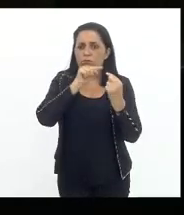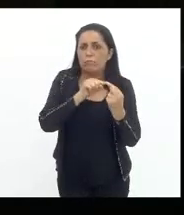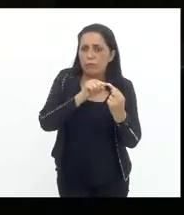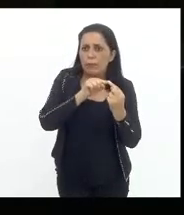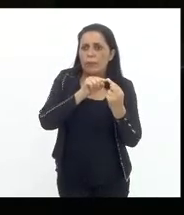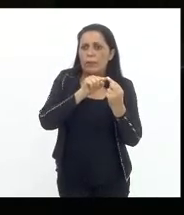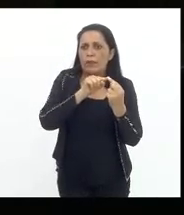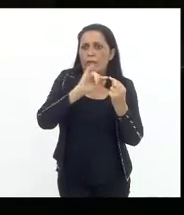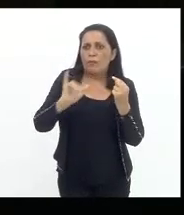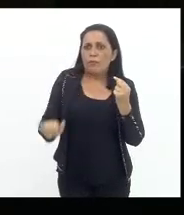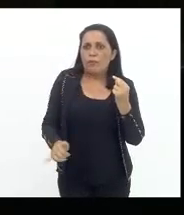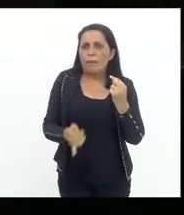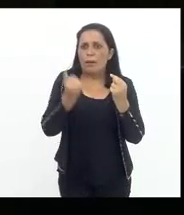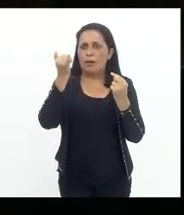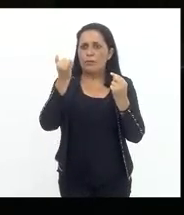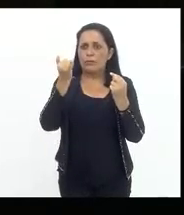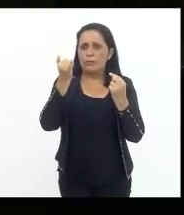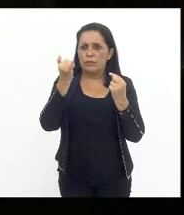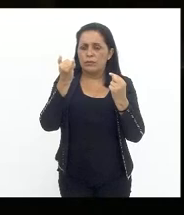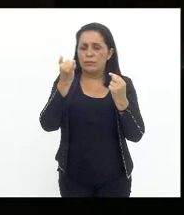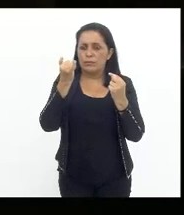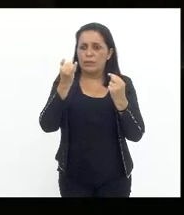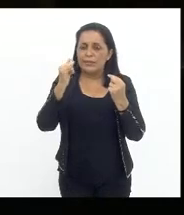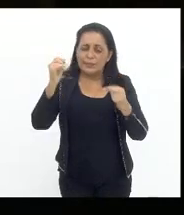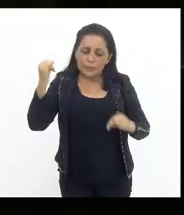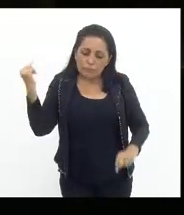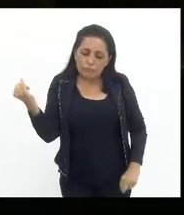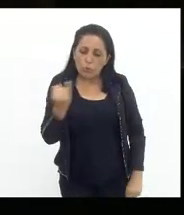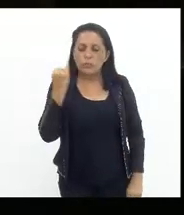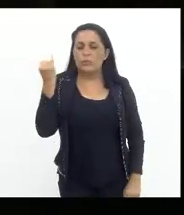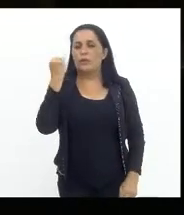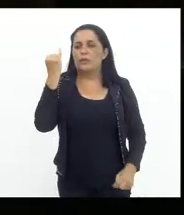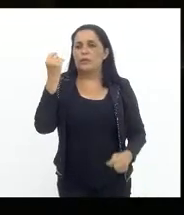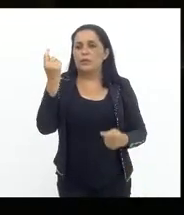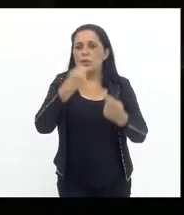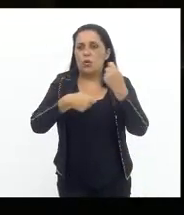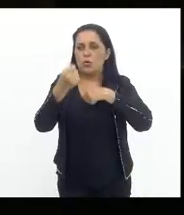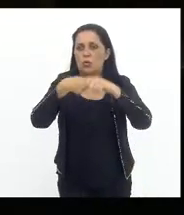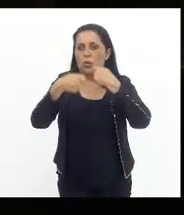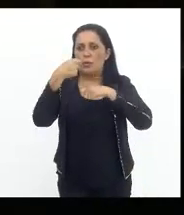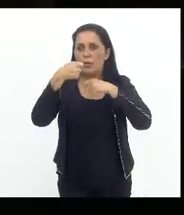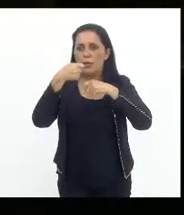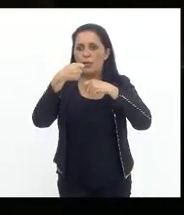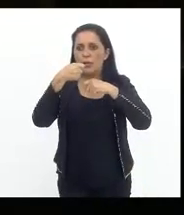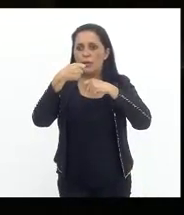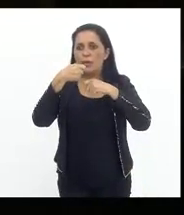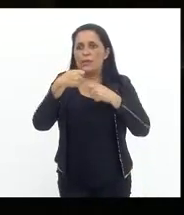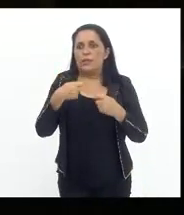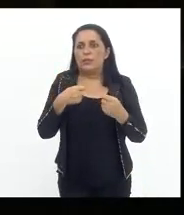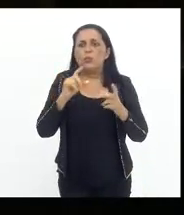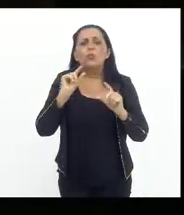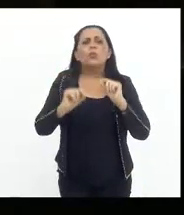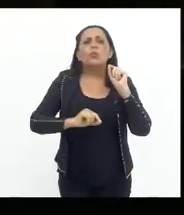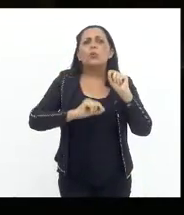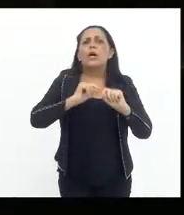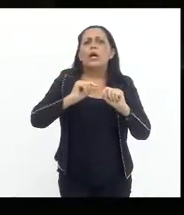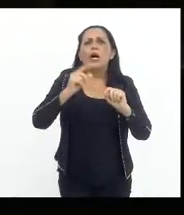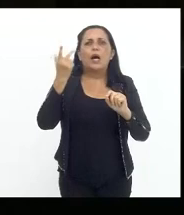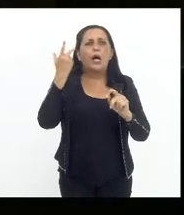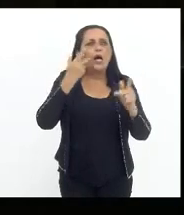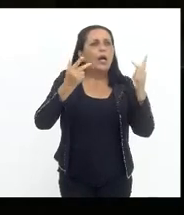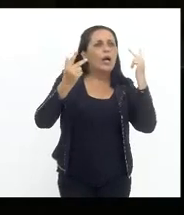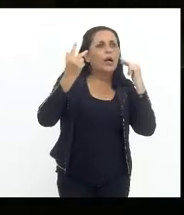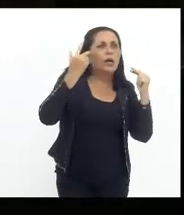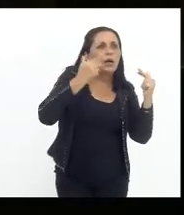aproveitamento das potencialidades econômicas, das potencialidades naturais, das possibilidades